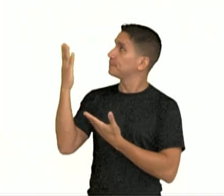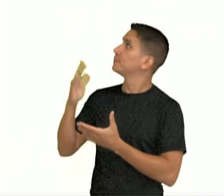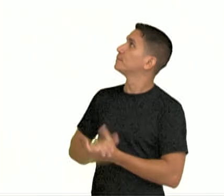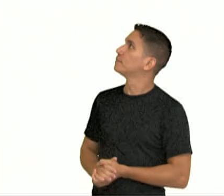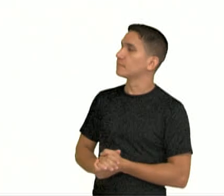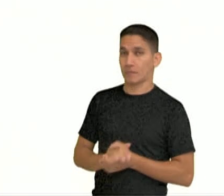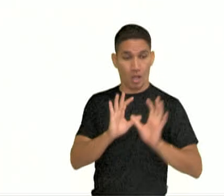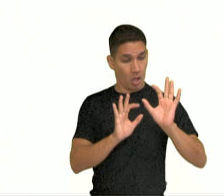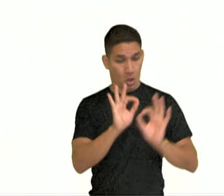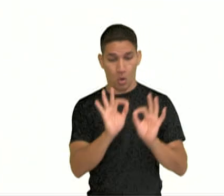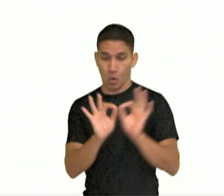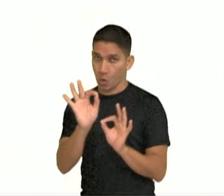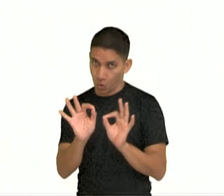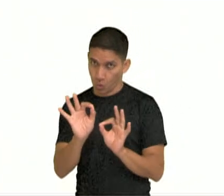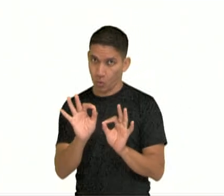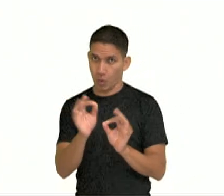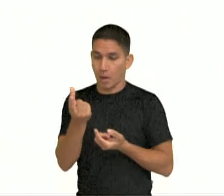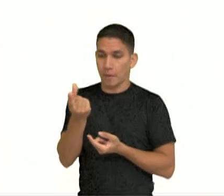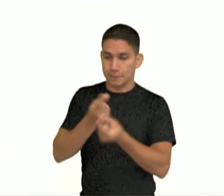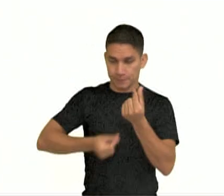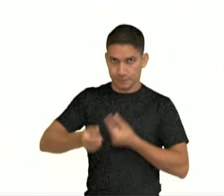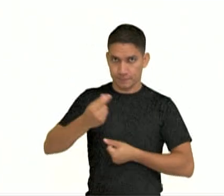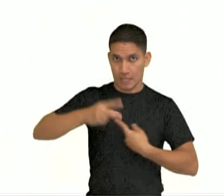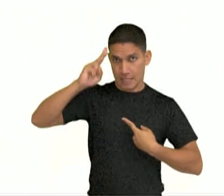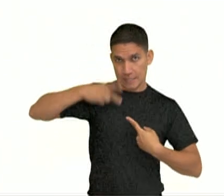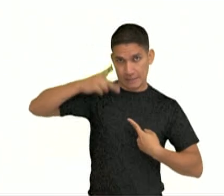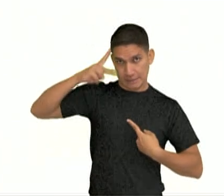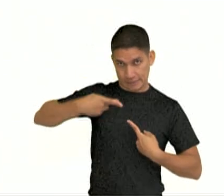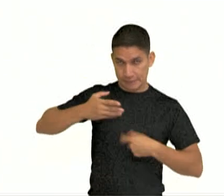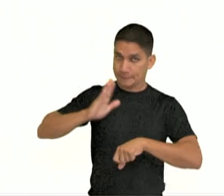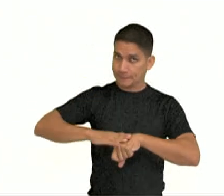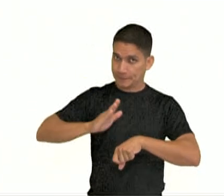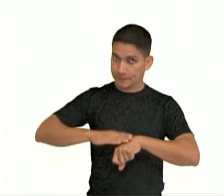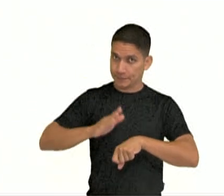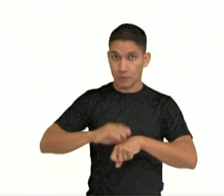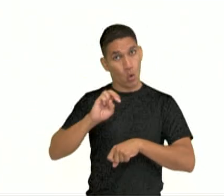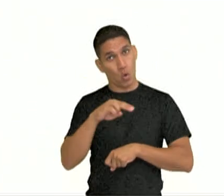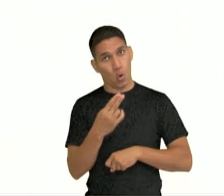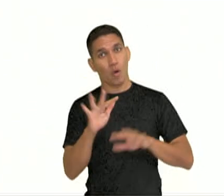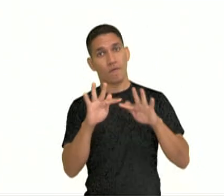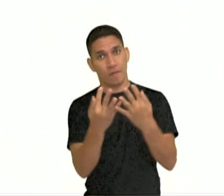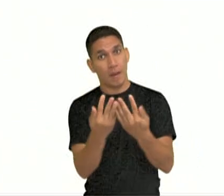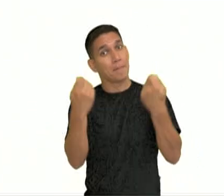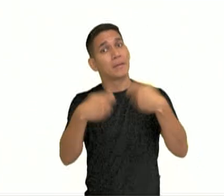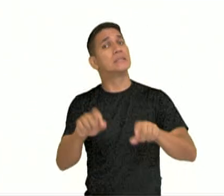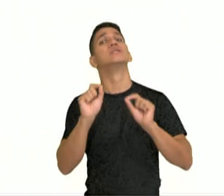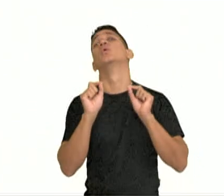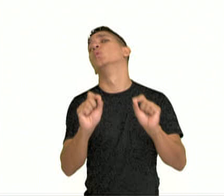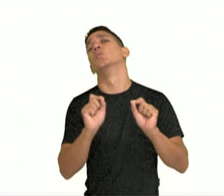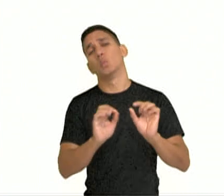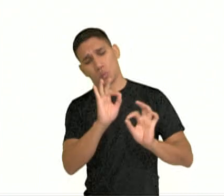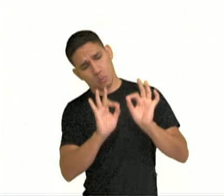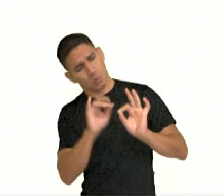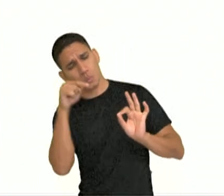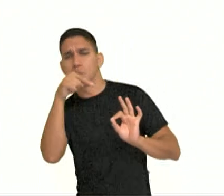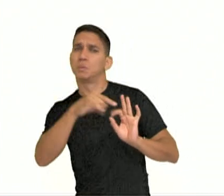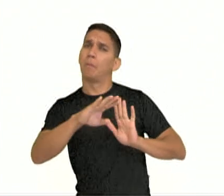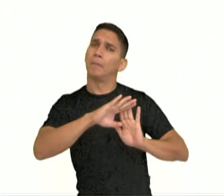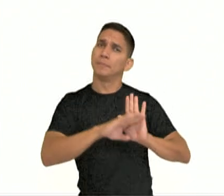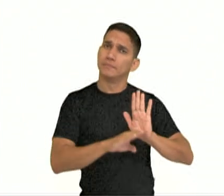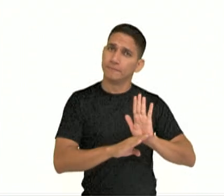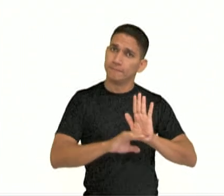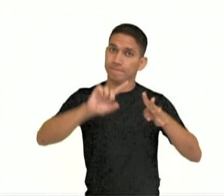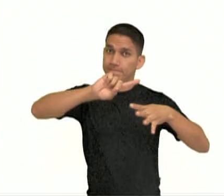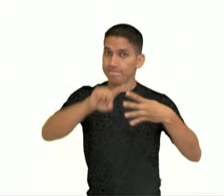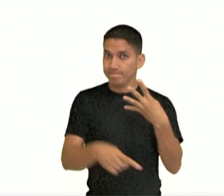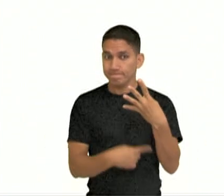Num planejamento financeiro individual ou familiar, deve constar. O que que deve constar? Aqui tem